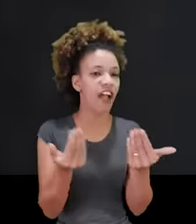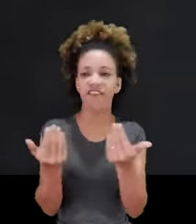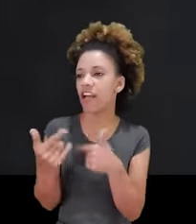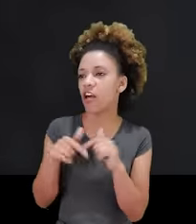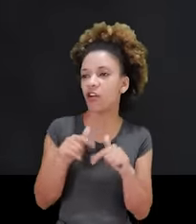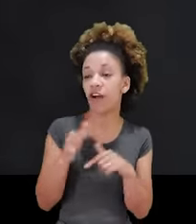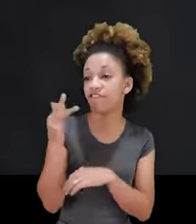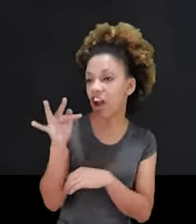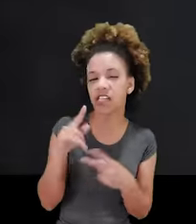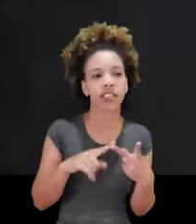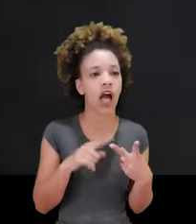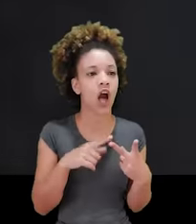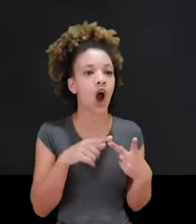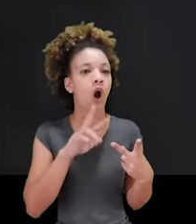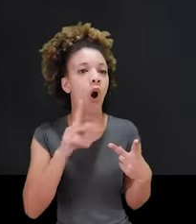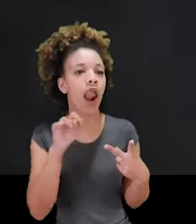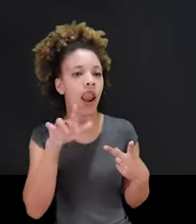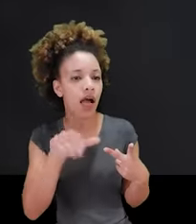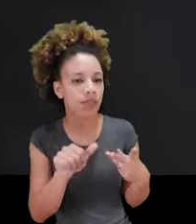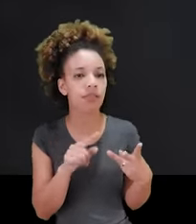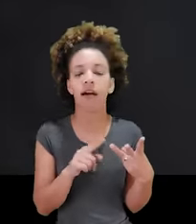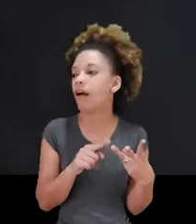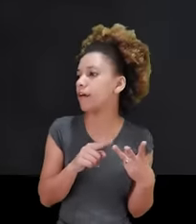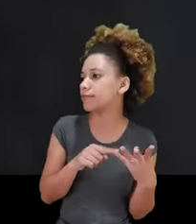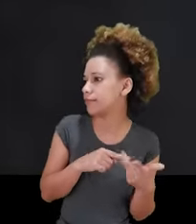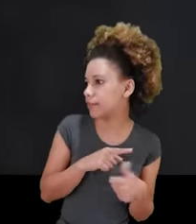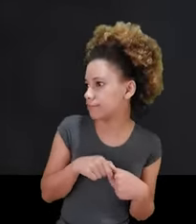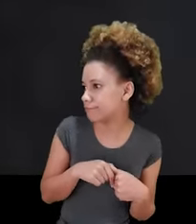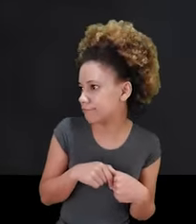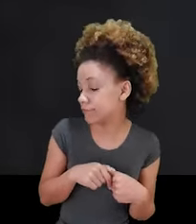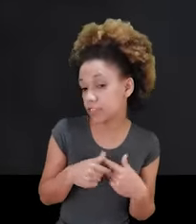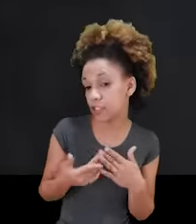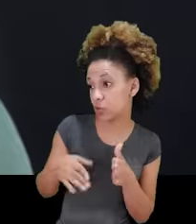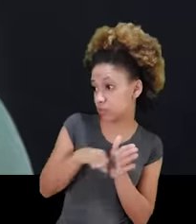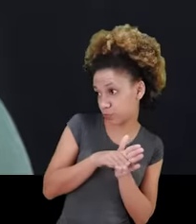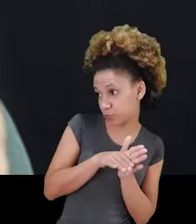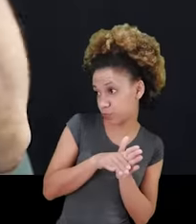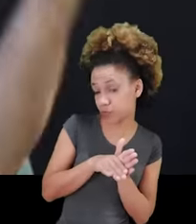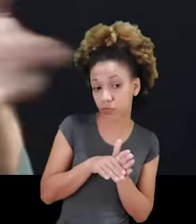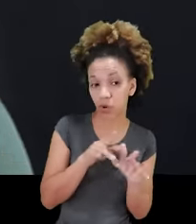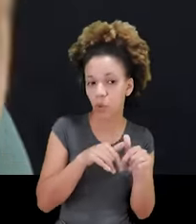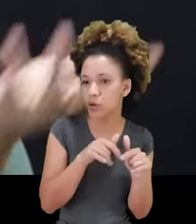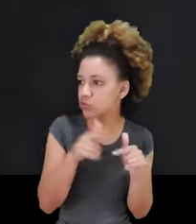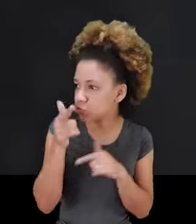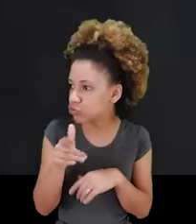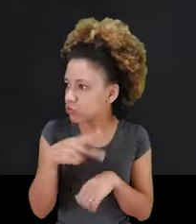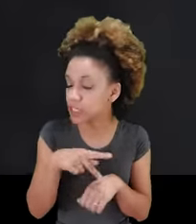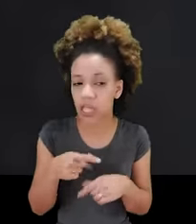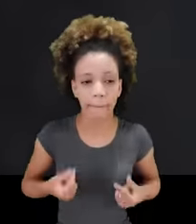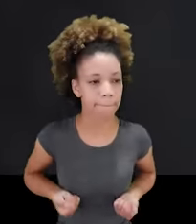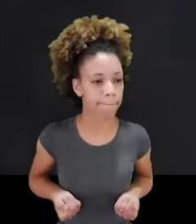coisas de França, venham coisas da Holanda, venham coisas... E então houve ali um período em que nós estávamos no Fausto, não é? Mas é só gastar